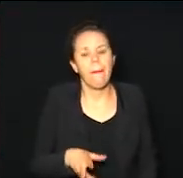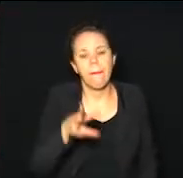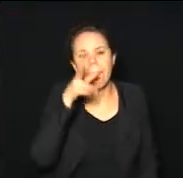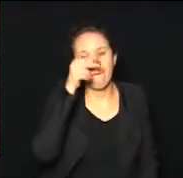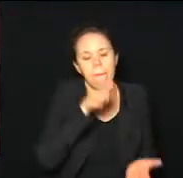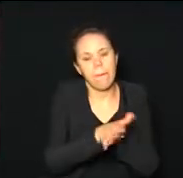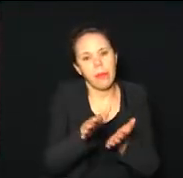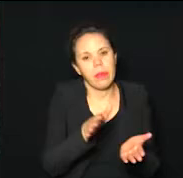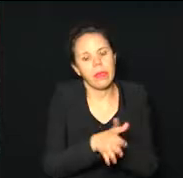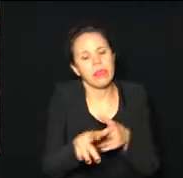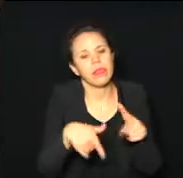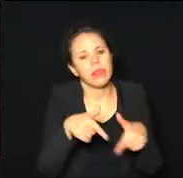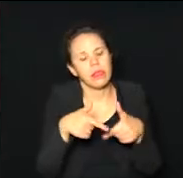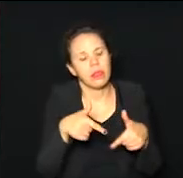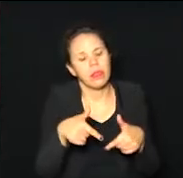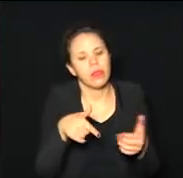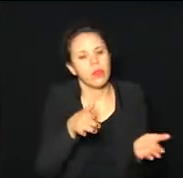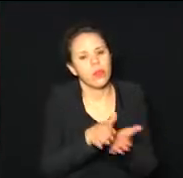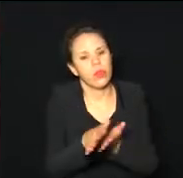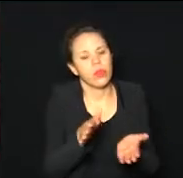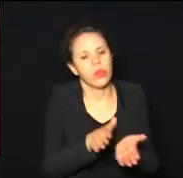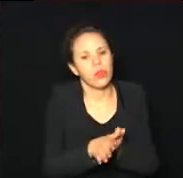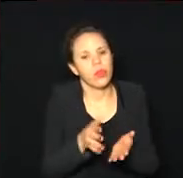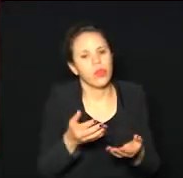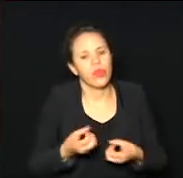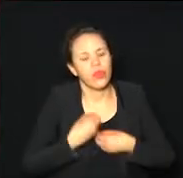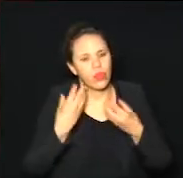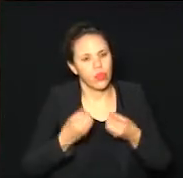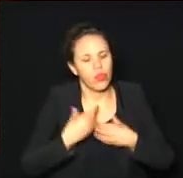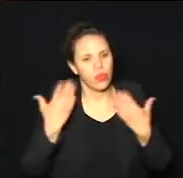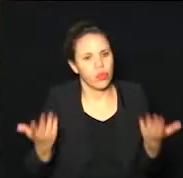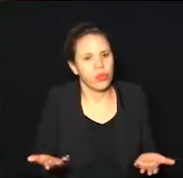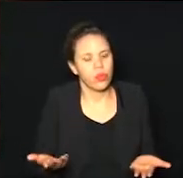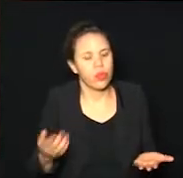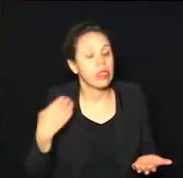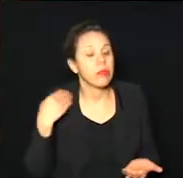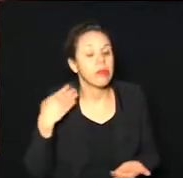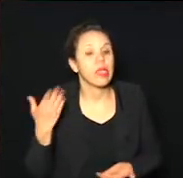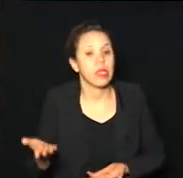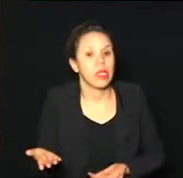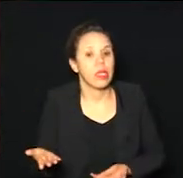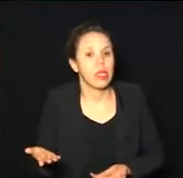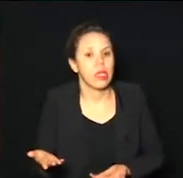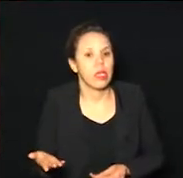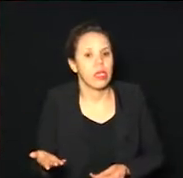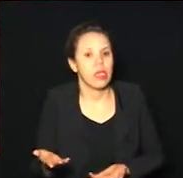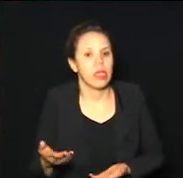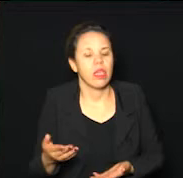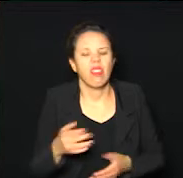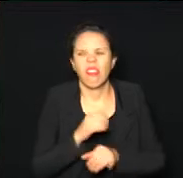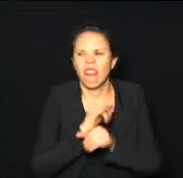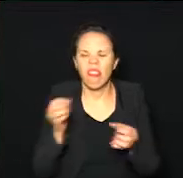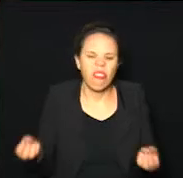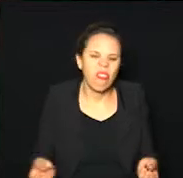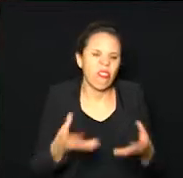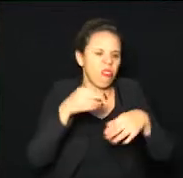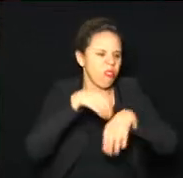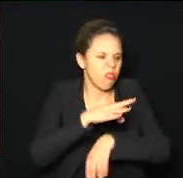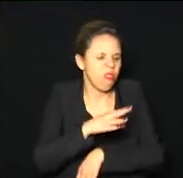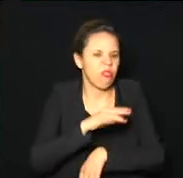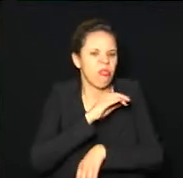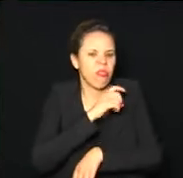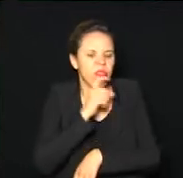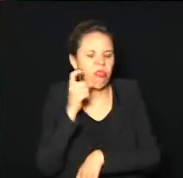de trabalhos, na publicação de informações, Mariana, que não levem a fake news, né?